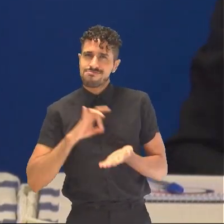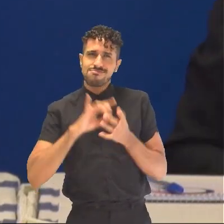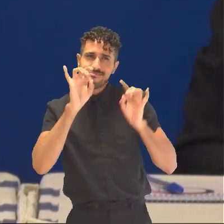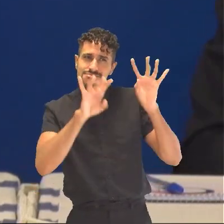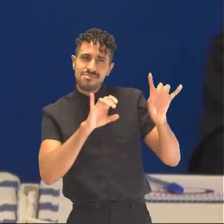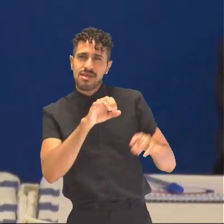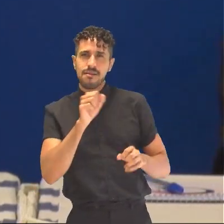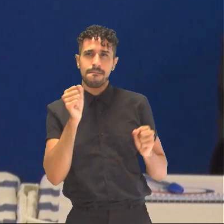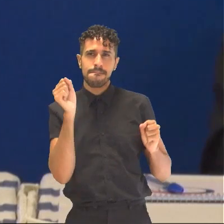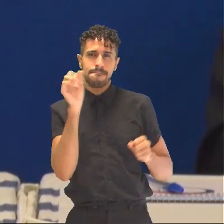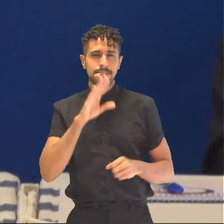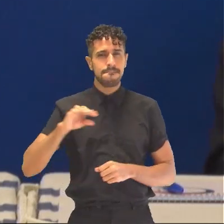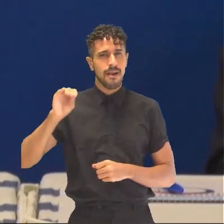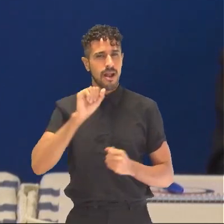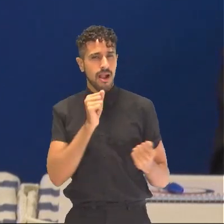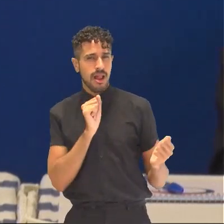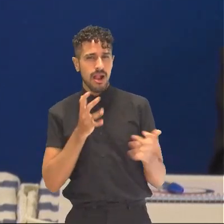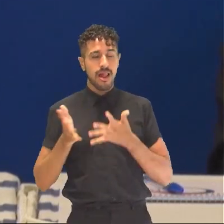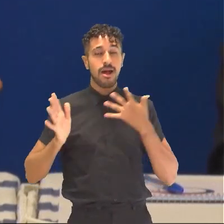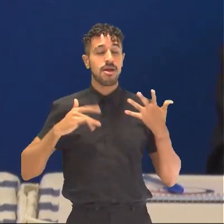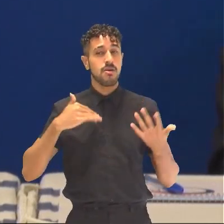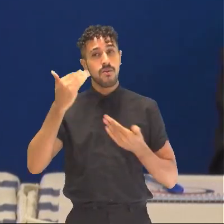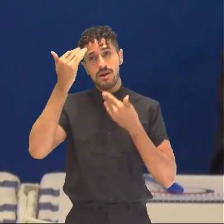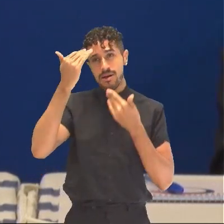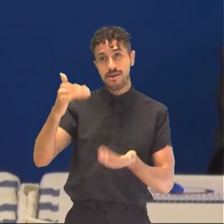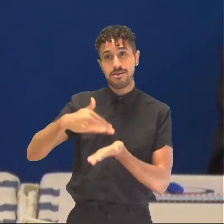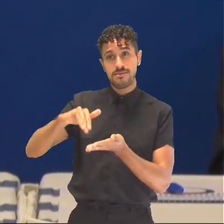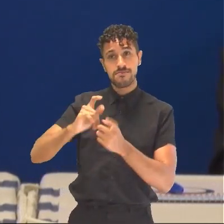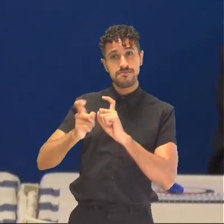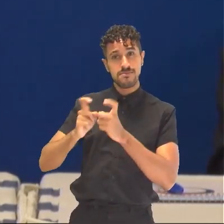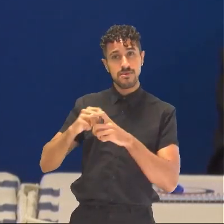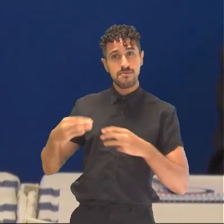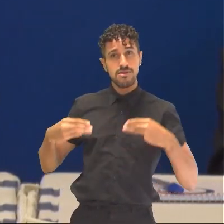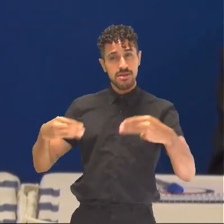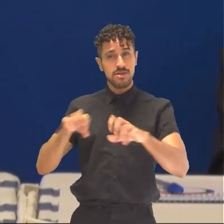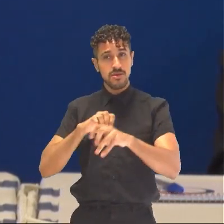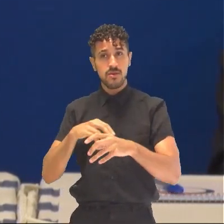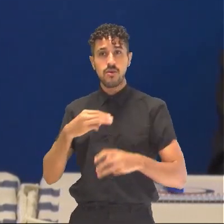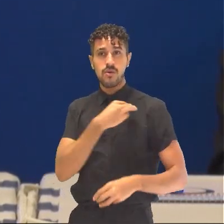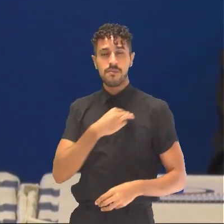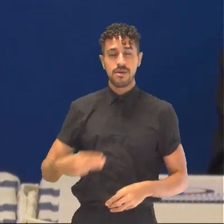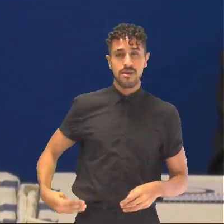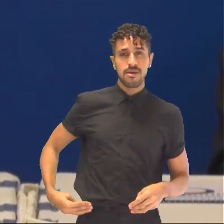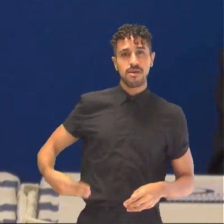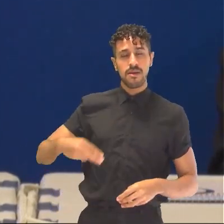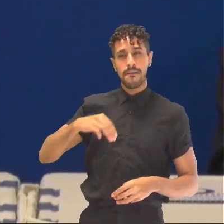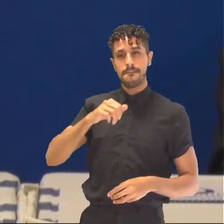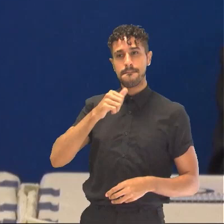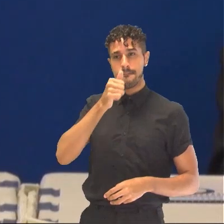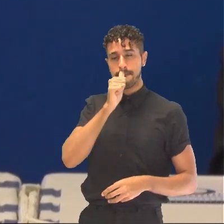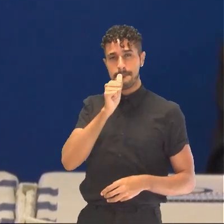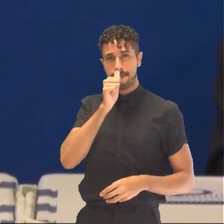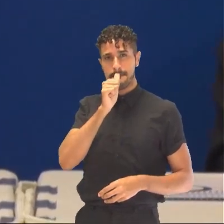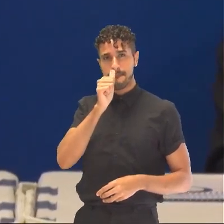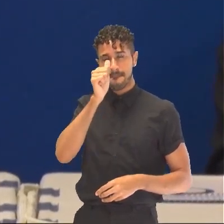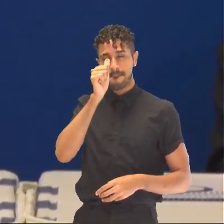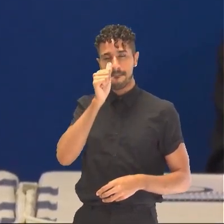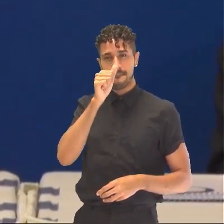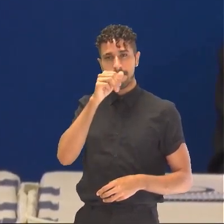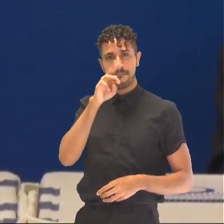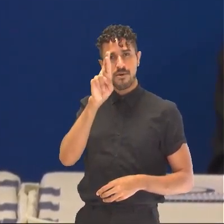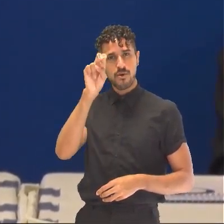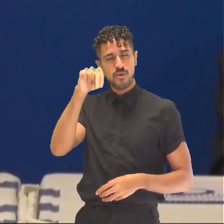especial pela fluência e agradeço à Secretaria Executiva do MEC, ao ministro Milton Ribeiro, que deu desde o início todo o